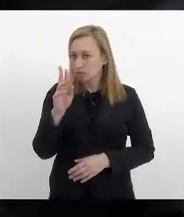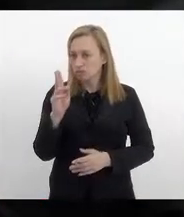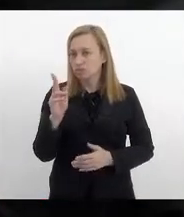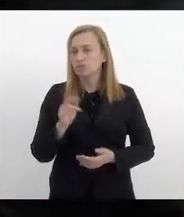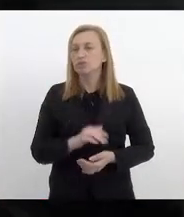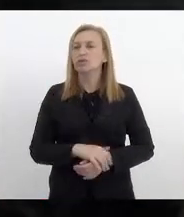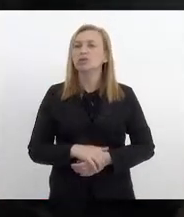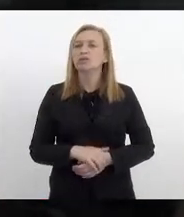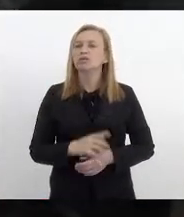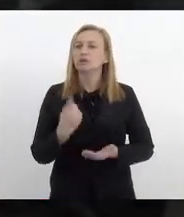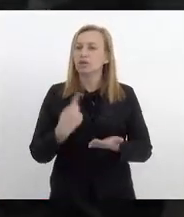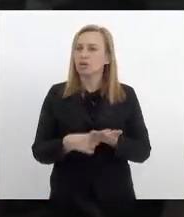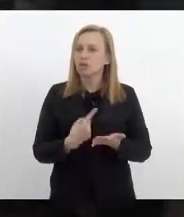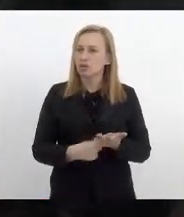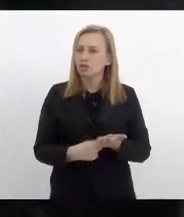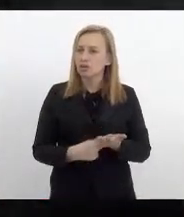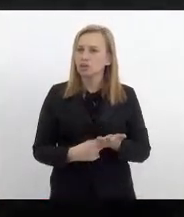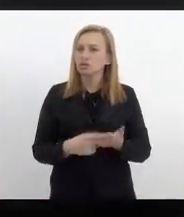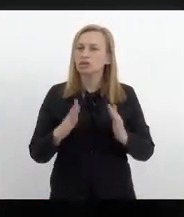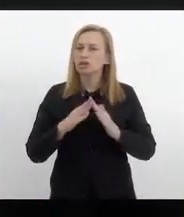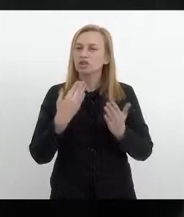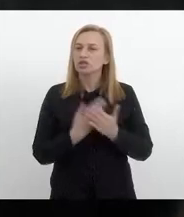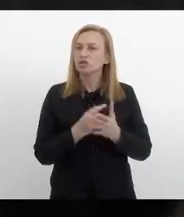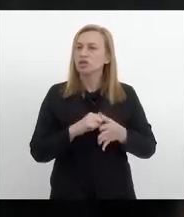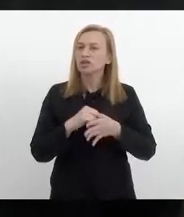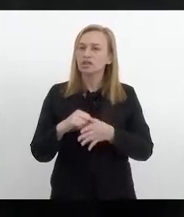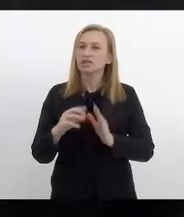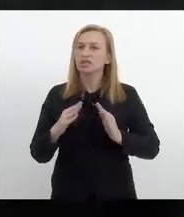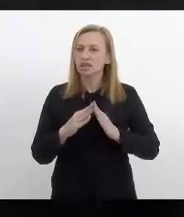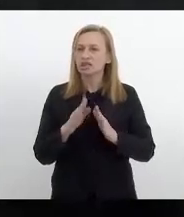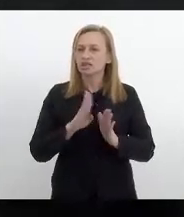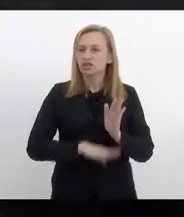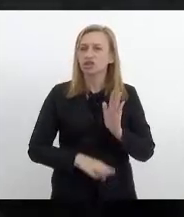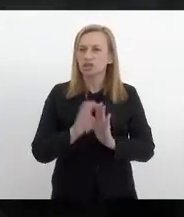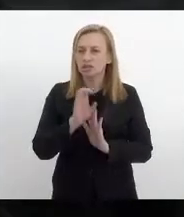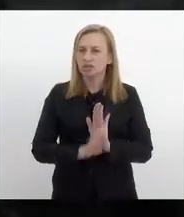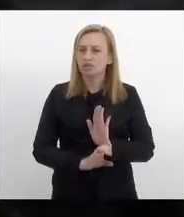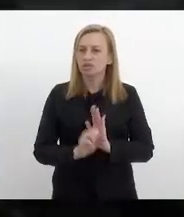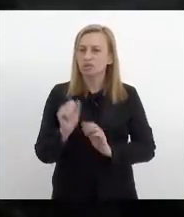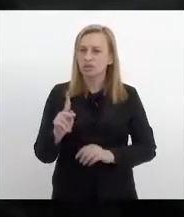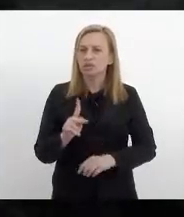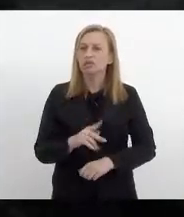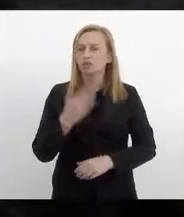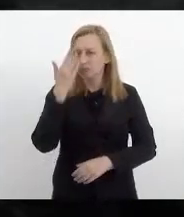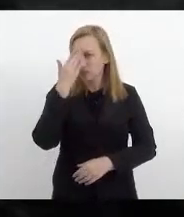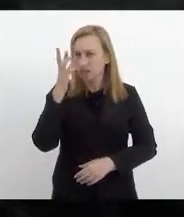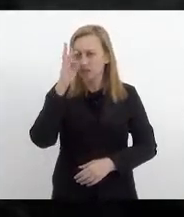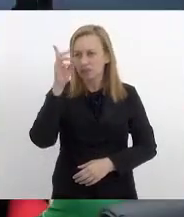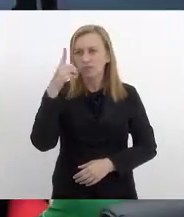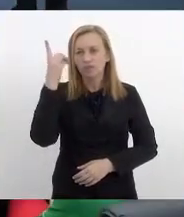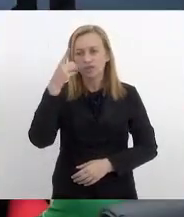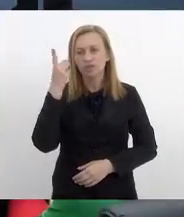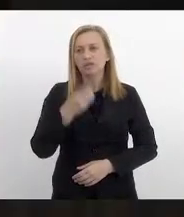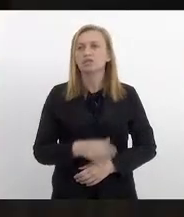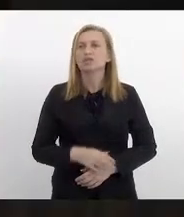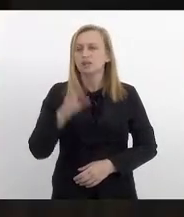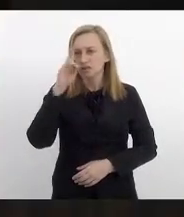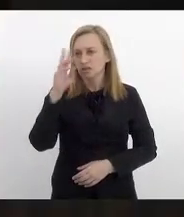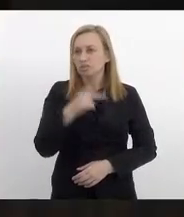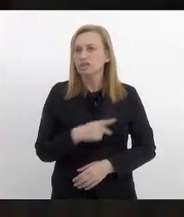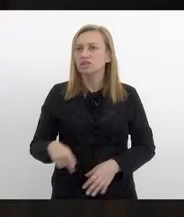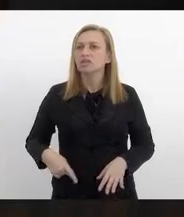Pelo acordo feito no Colégio de Líderes dessa casa, a gente retira nossas emendas, ok? Obrigado, deputado. Presidente.